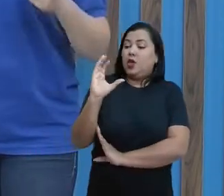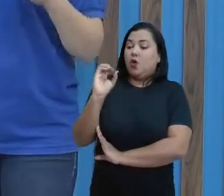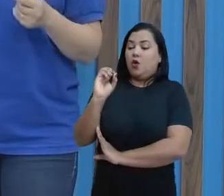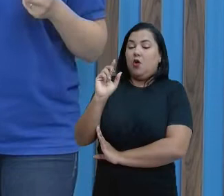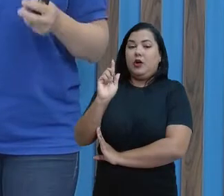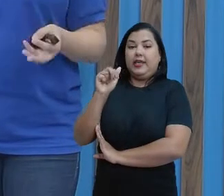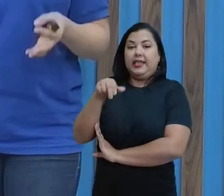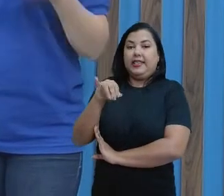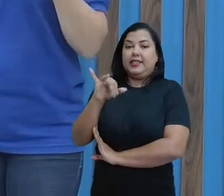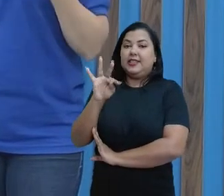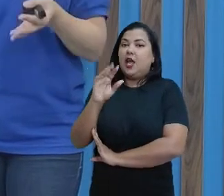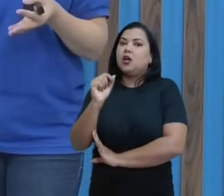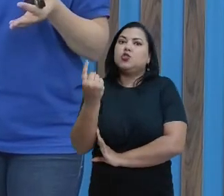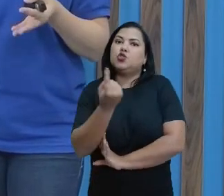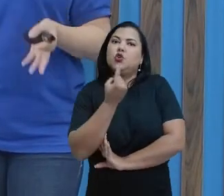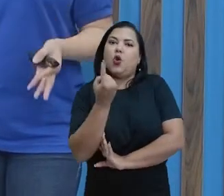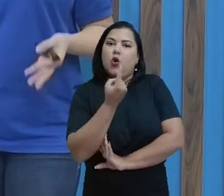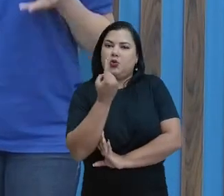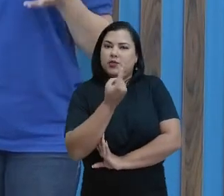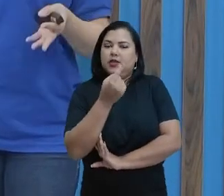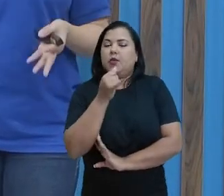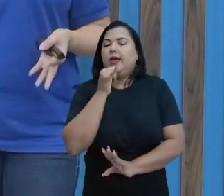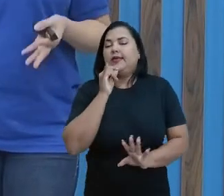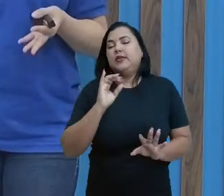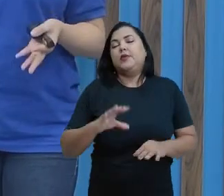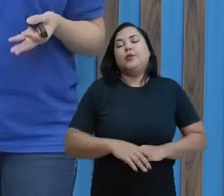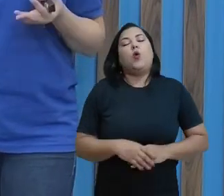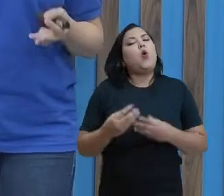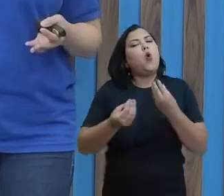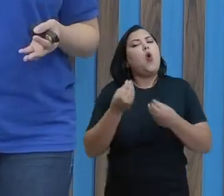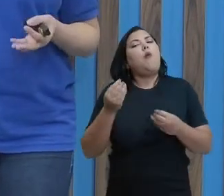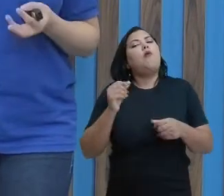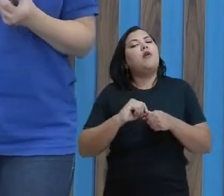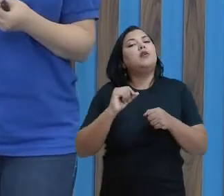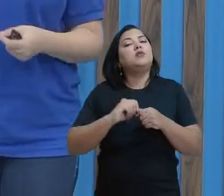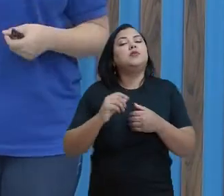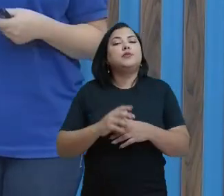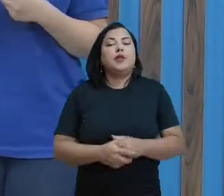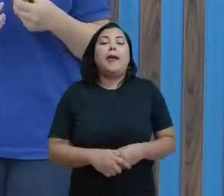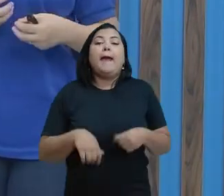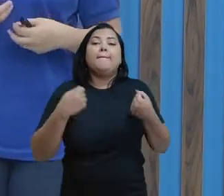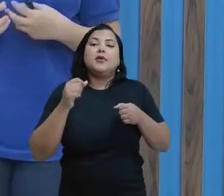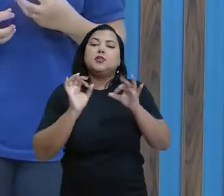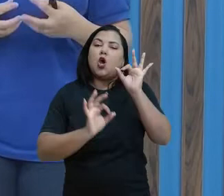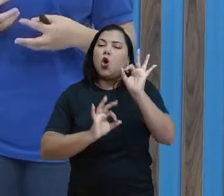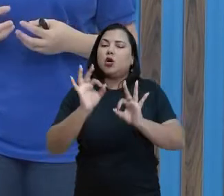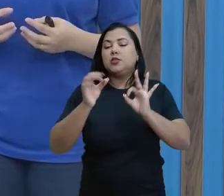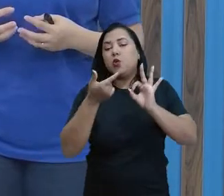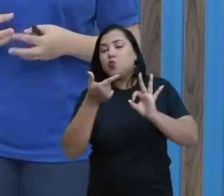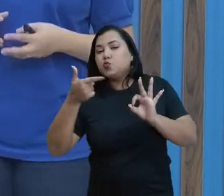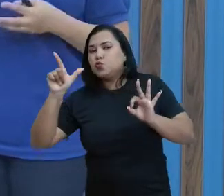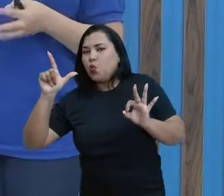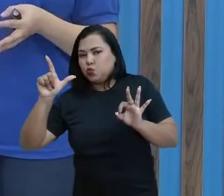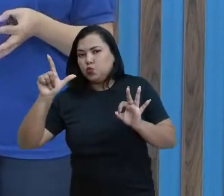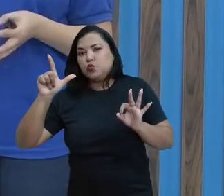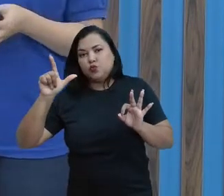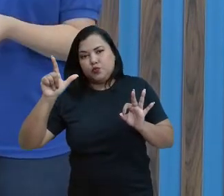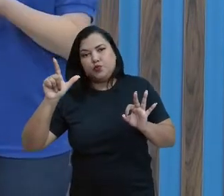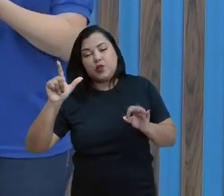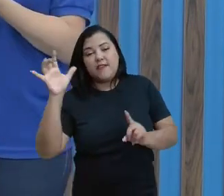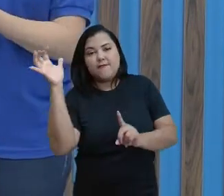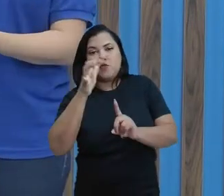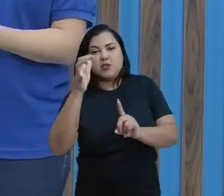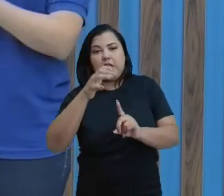De colocar a incógnita em evidência. E para isso, o que a gente precisa fazer? A gente precisa manipular os outros termos para que a gente